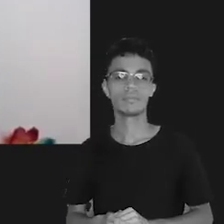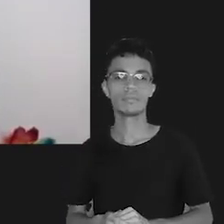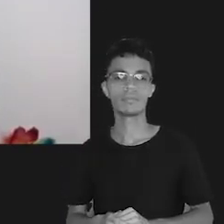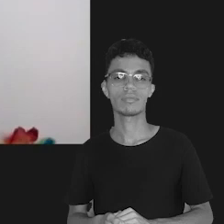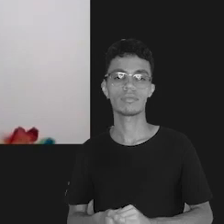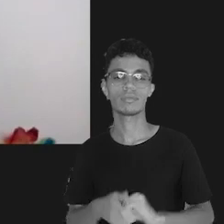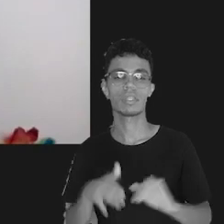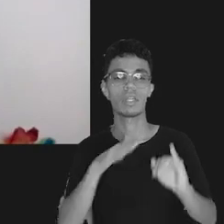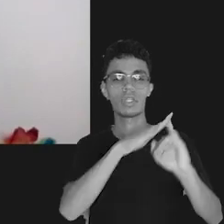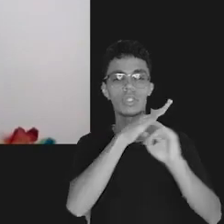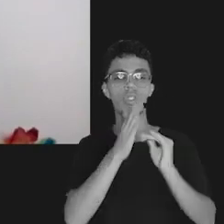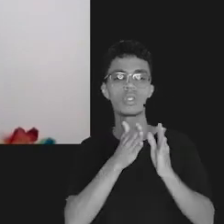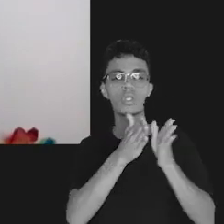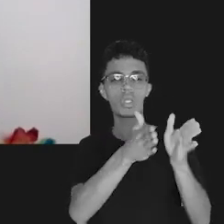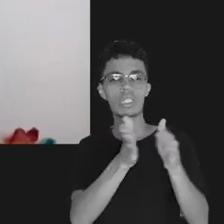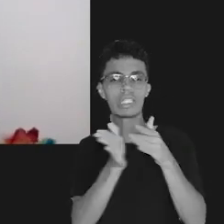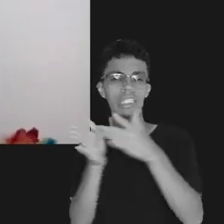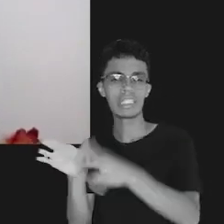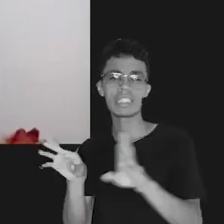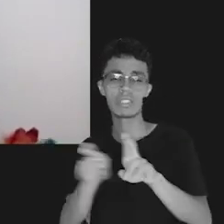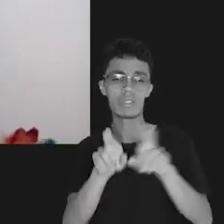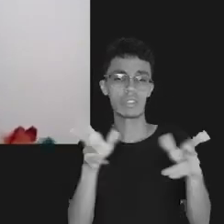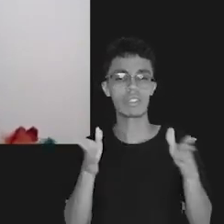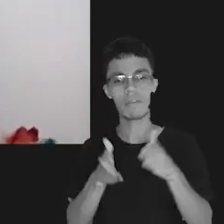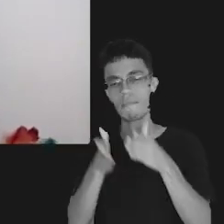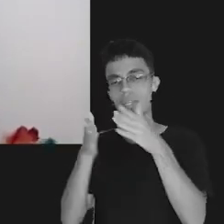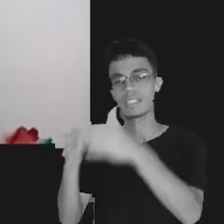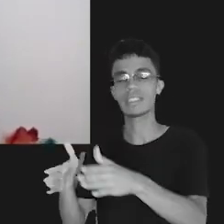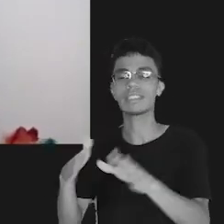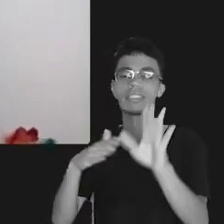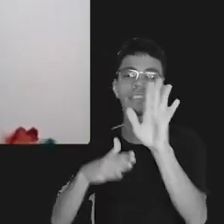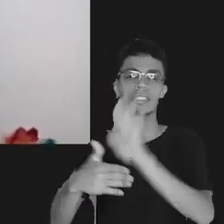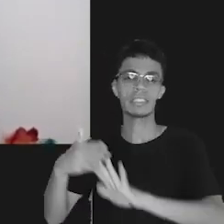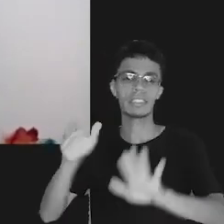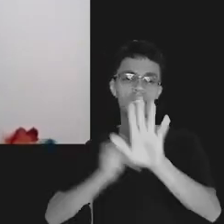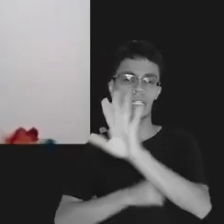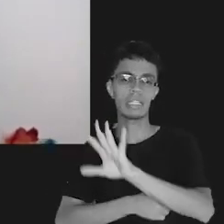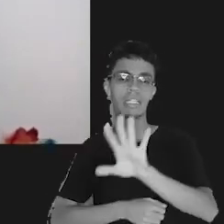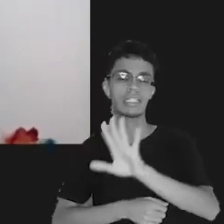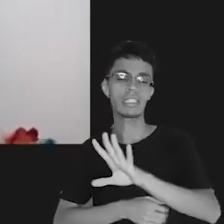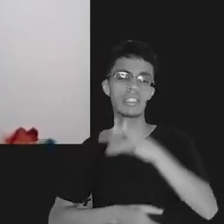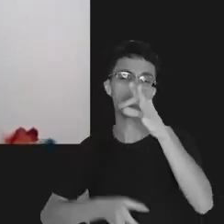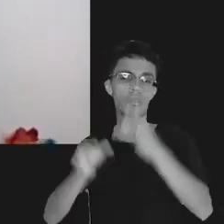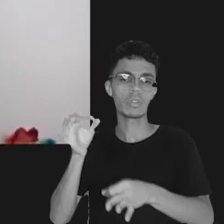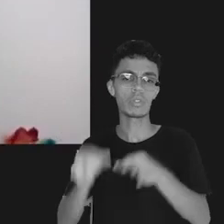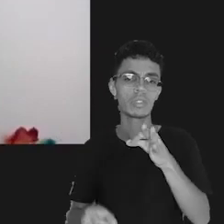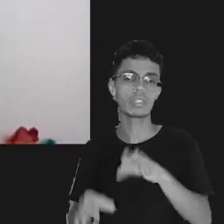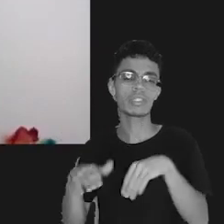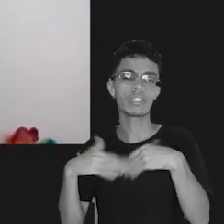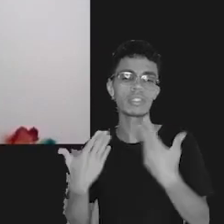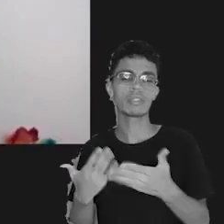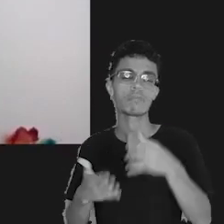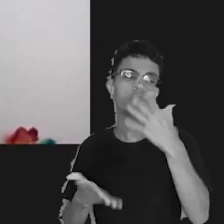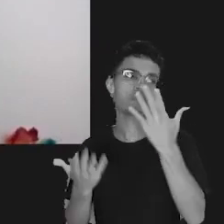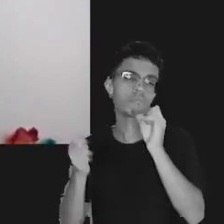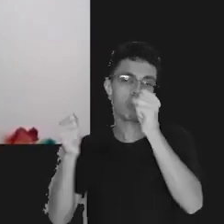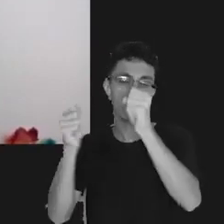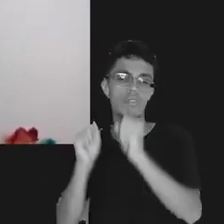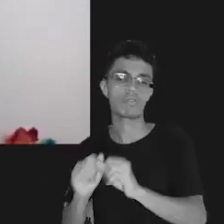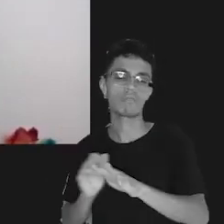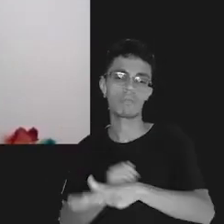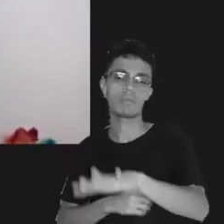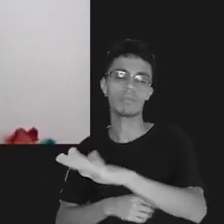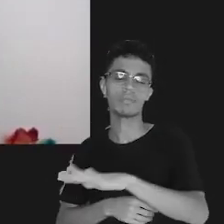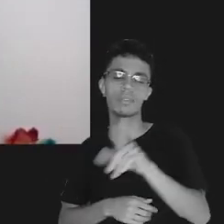que foge um pouco mais, porque as outras, ela pega figuras, né, bem marcantes, juízes, né, enfim, essas figuras de poder,